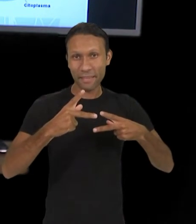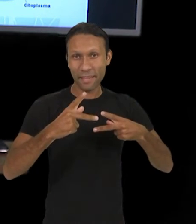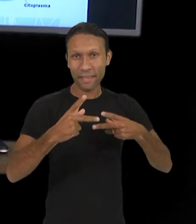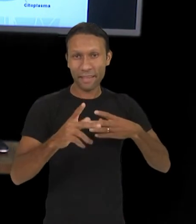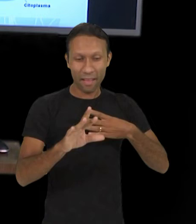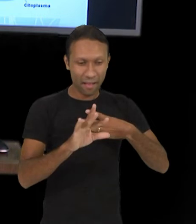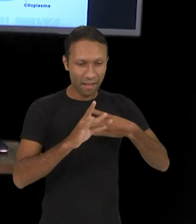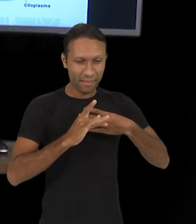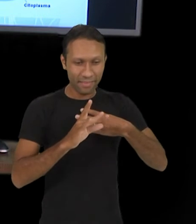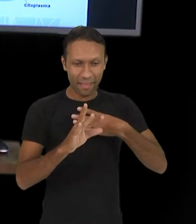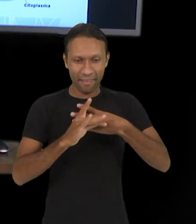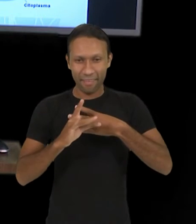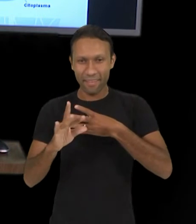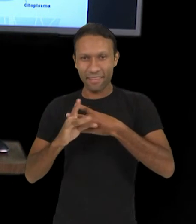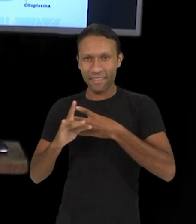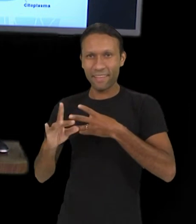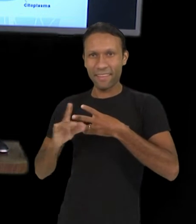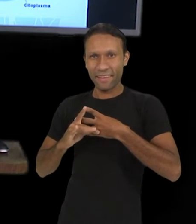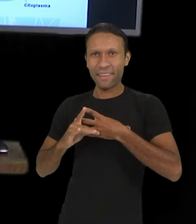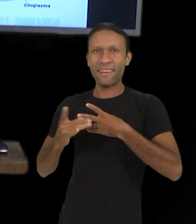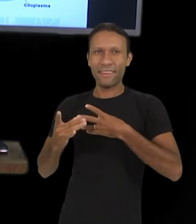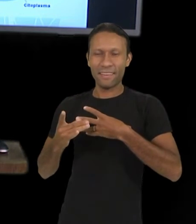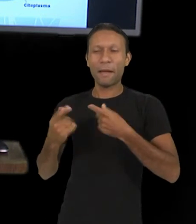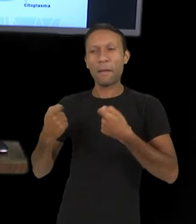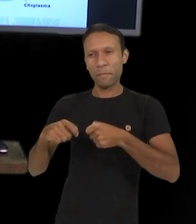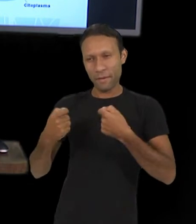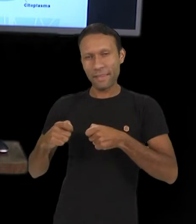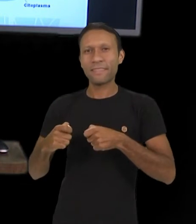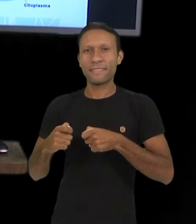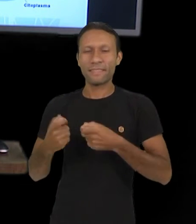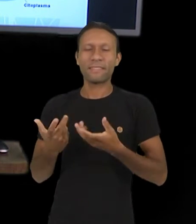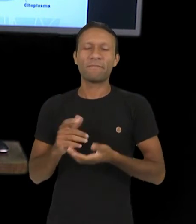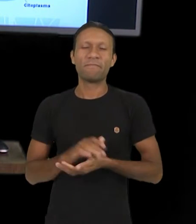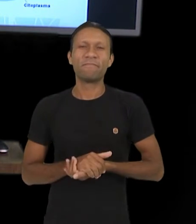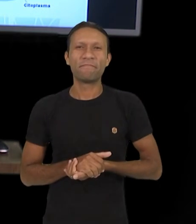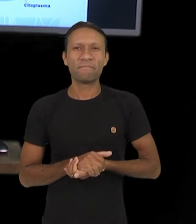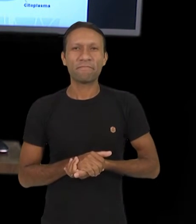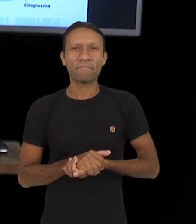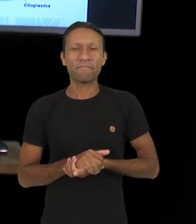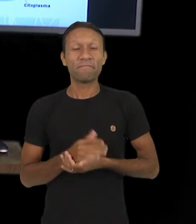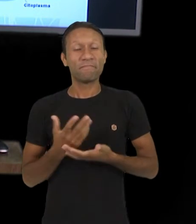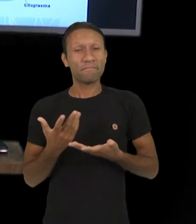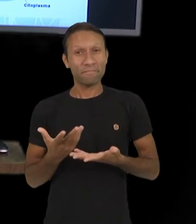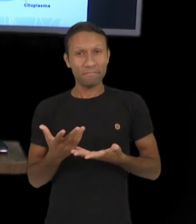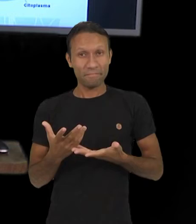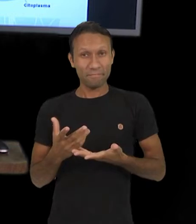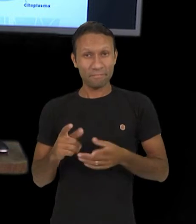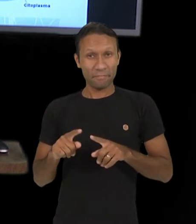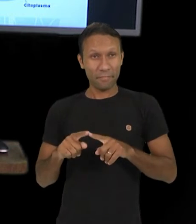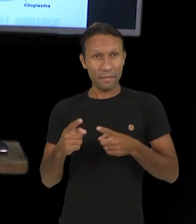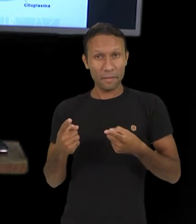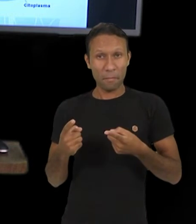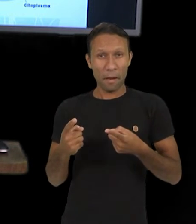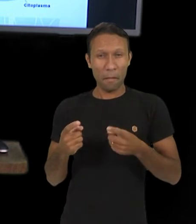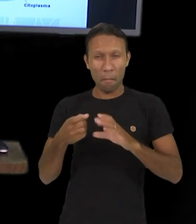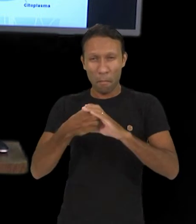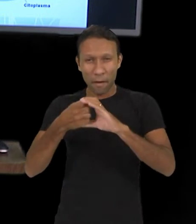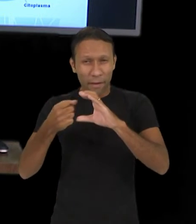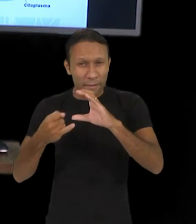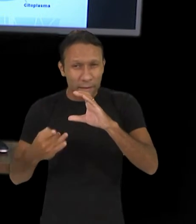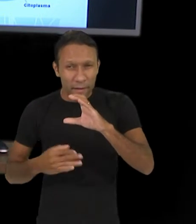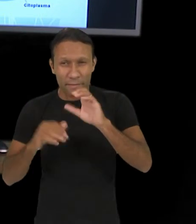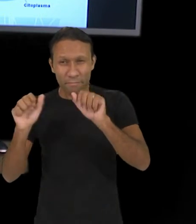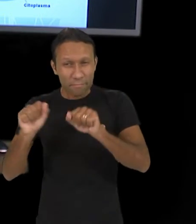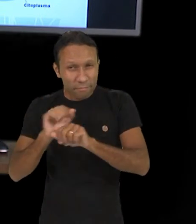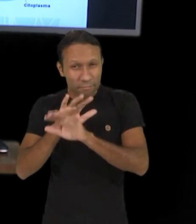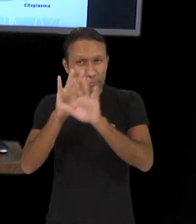é célula procarionte, se é célula eucarionte, ambas precisam de proteína, tá? Então, mas uma característica